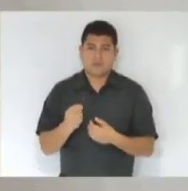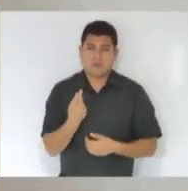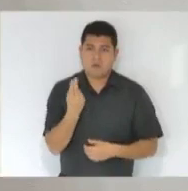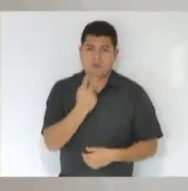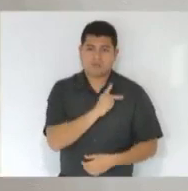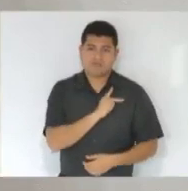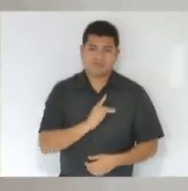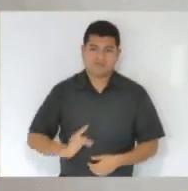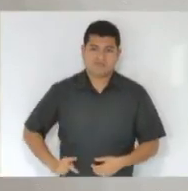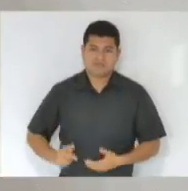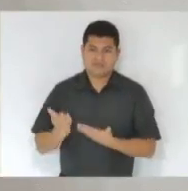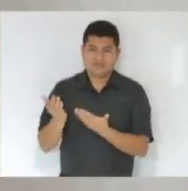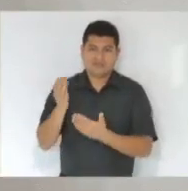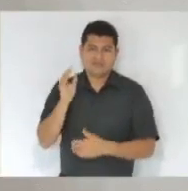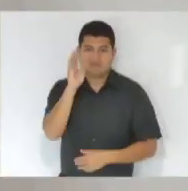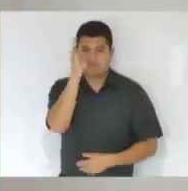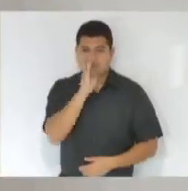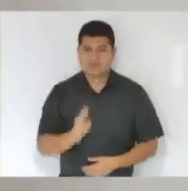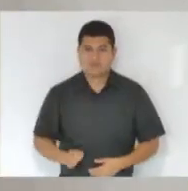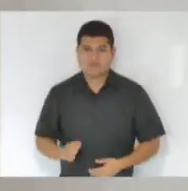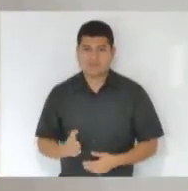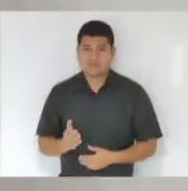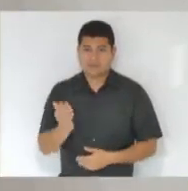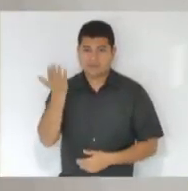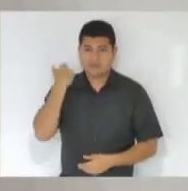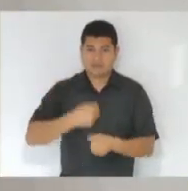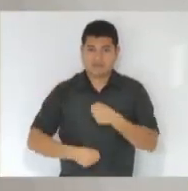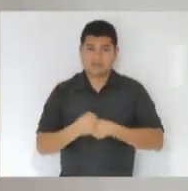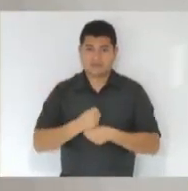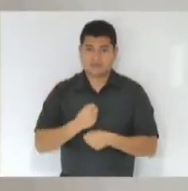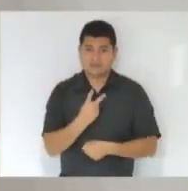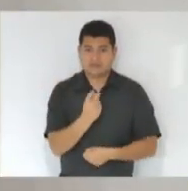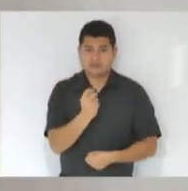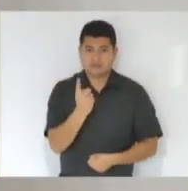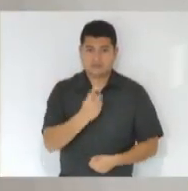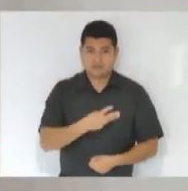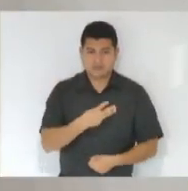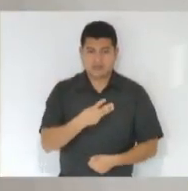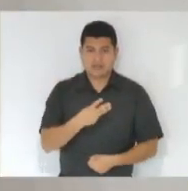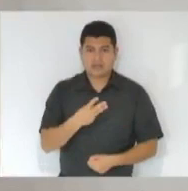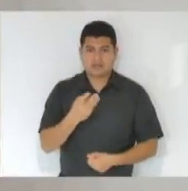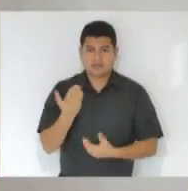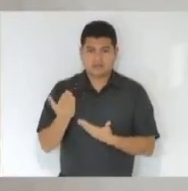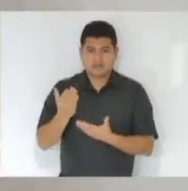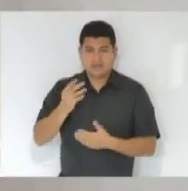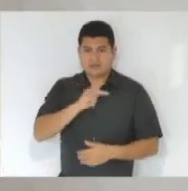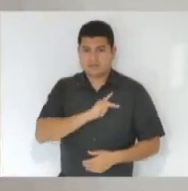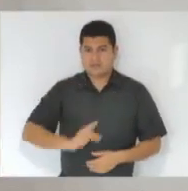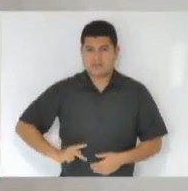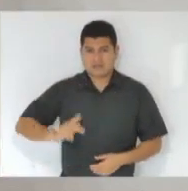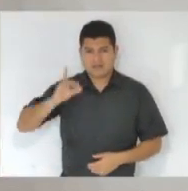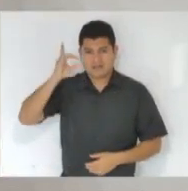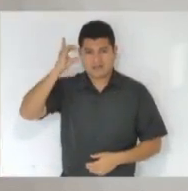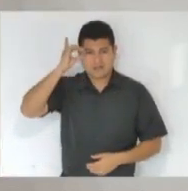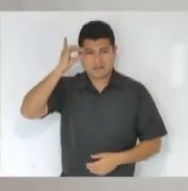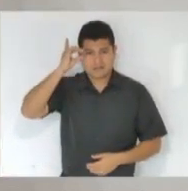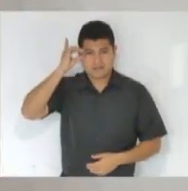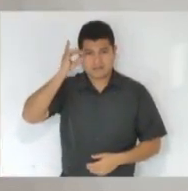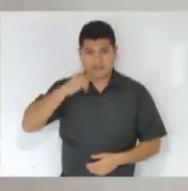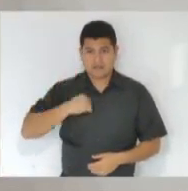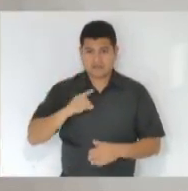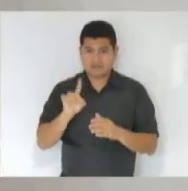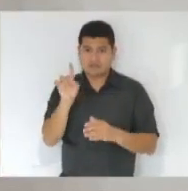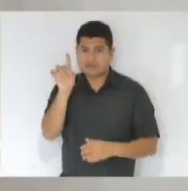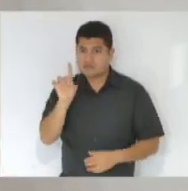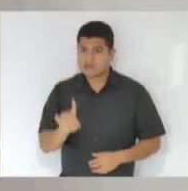esse país, Santa Catarina teve direito e acesso, pela primeira vez, a um fundo de financiamento de